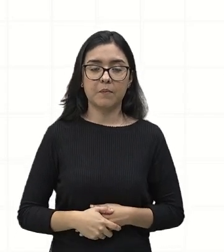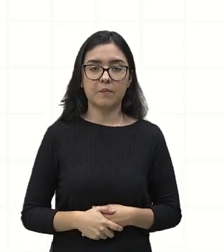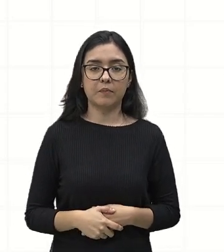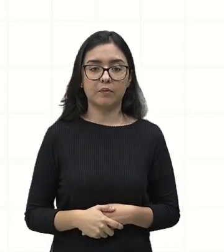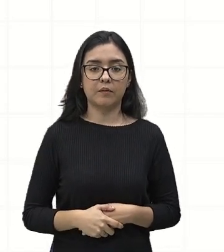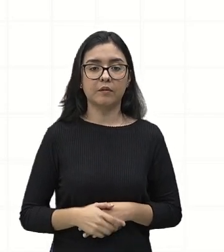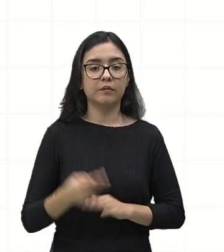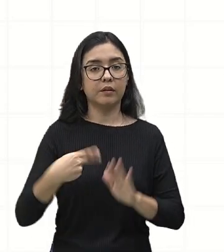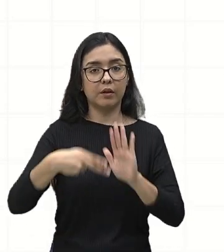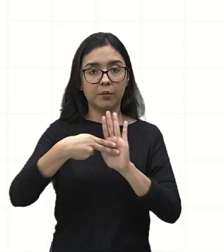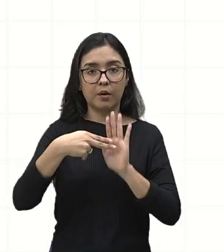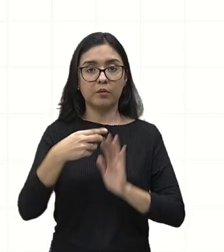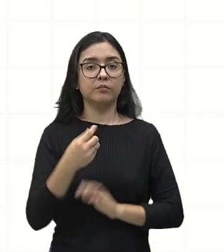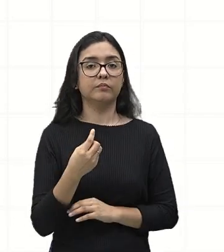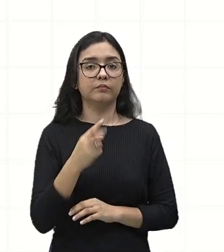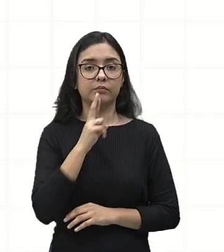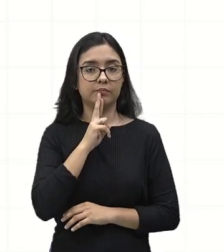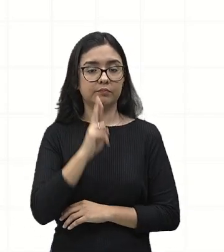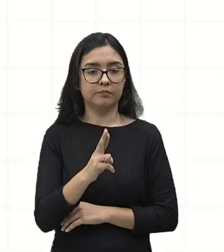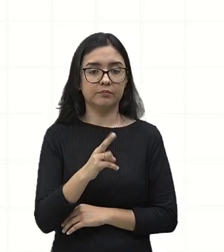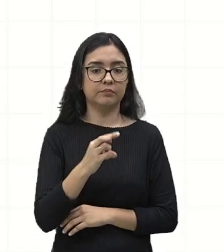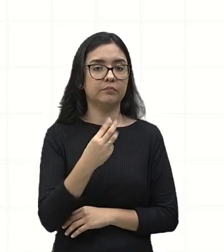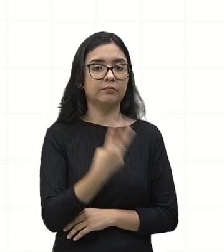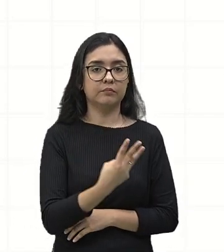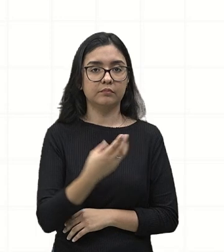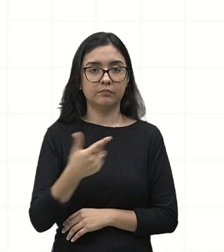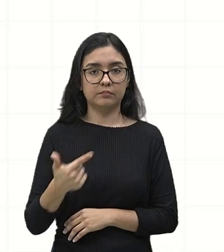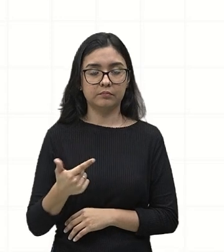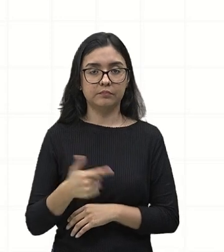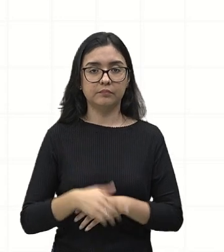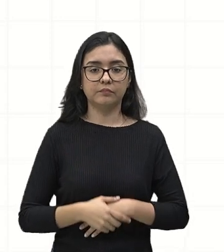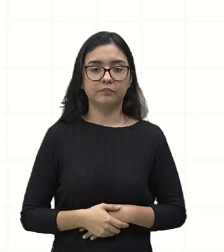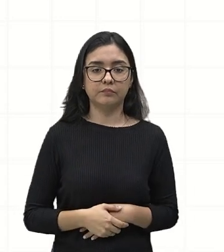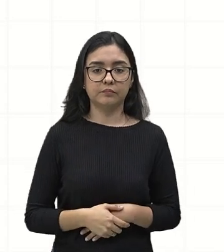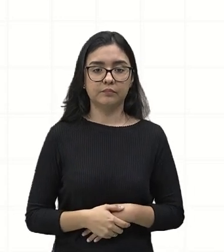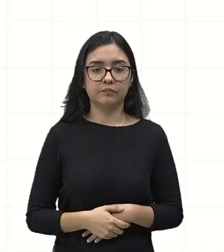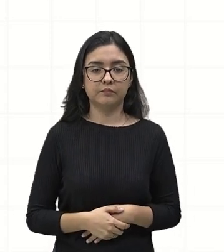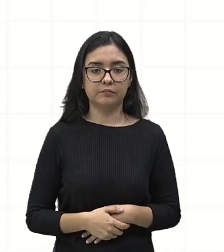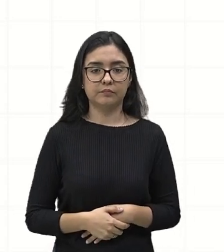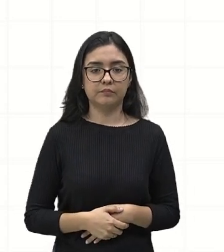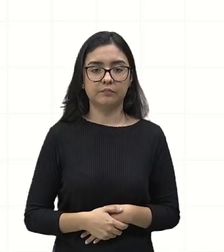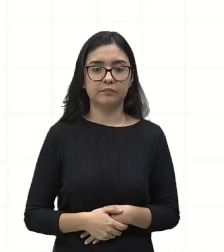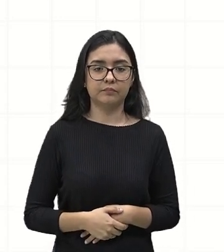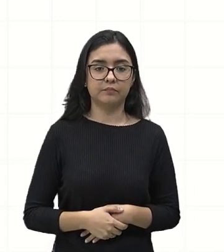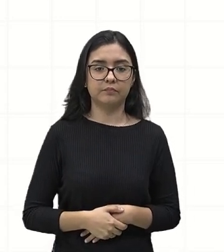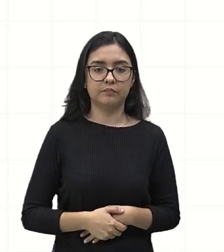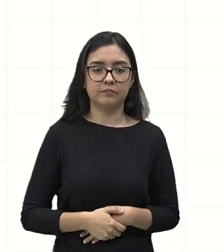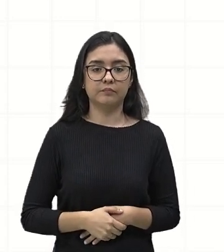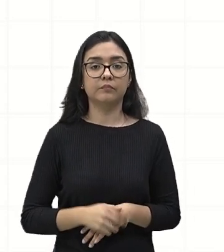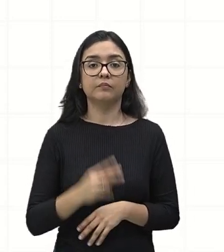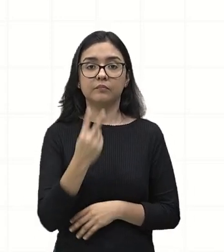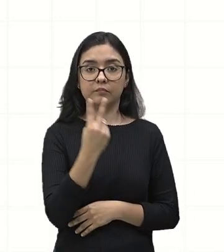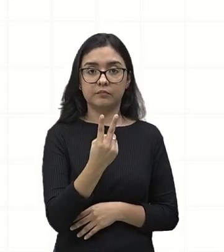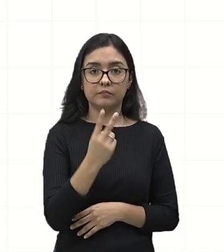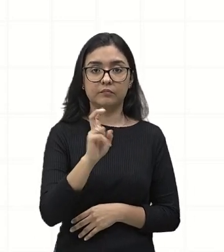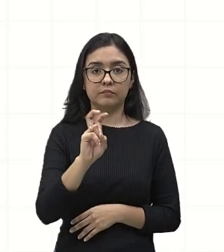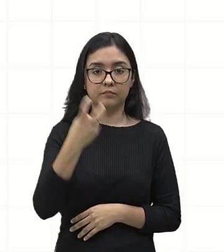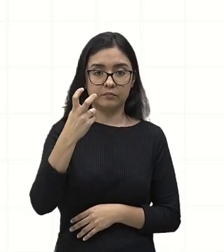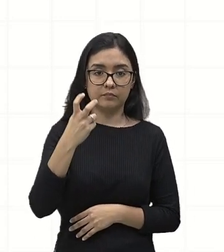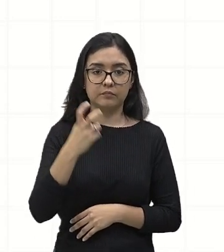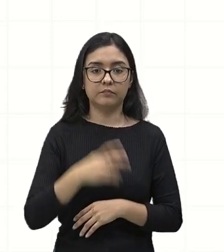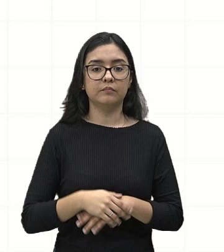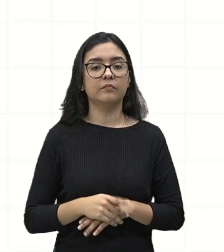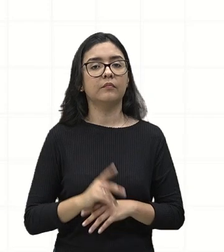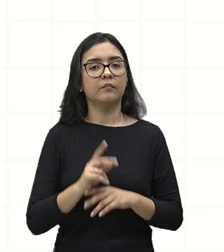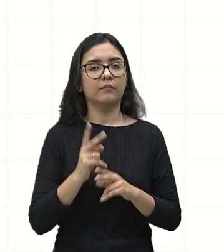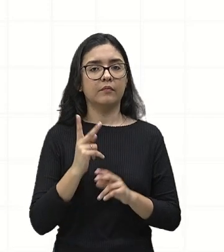Que é 32. 2 na quinta é igual a 2 vezes